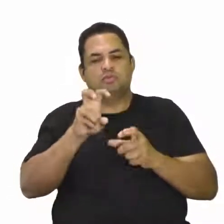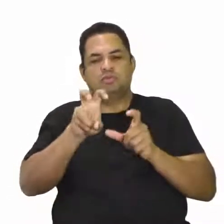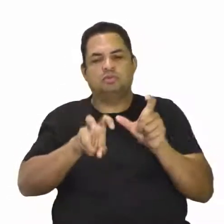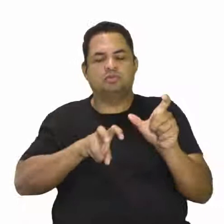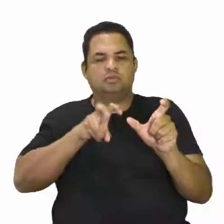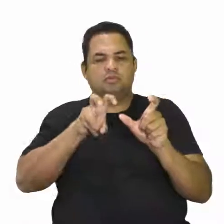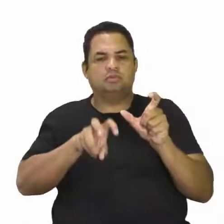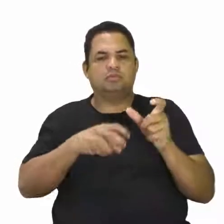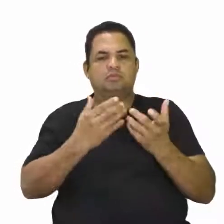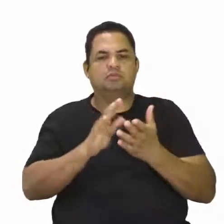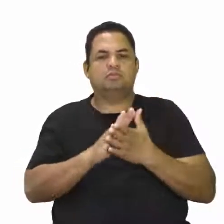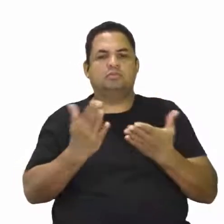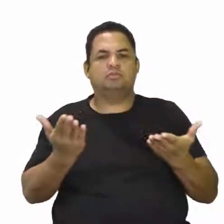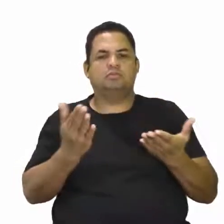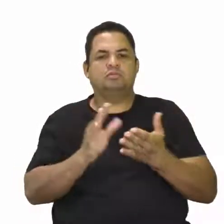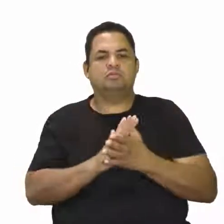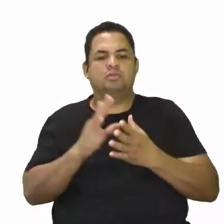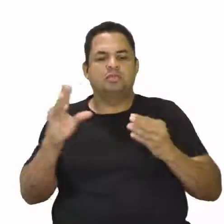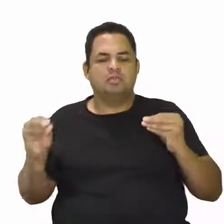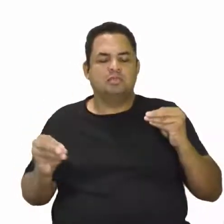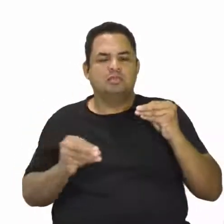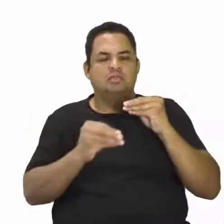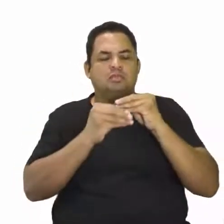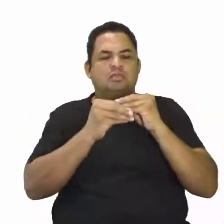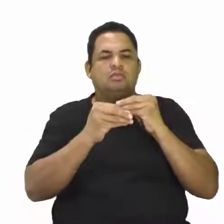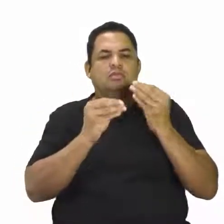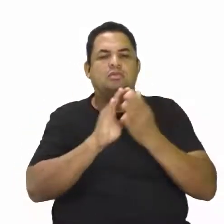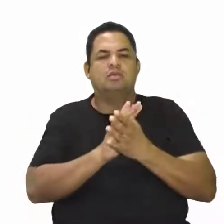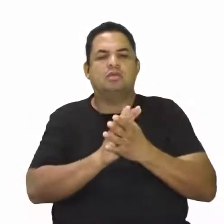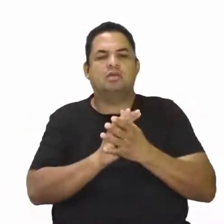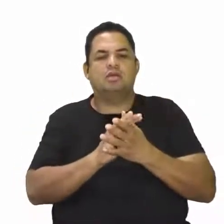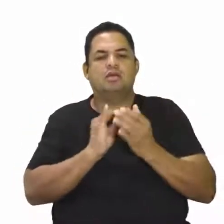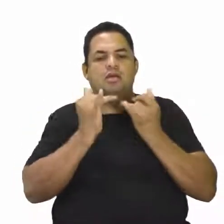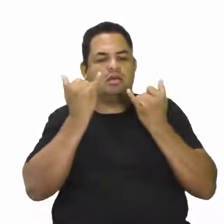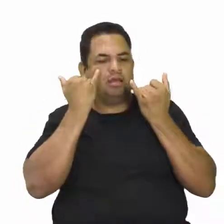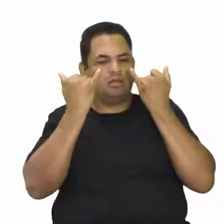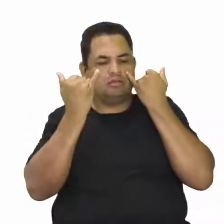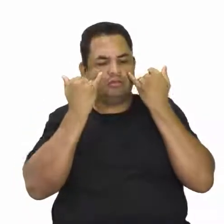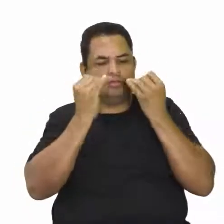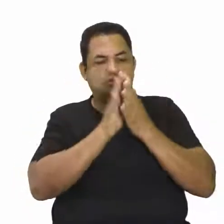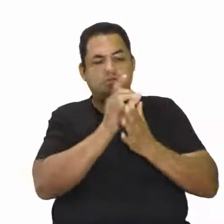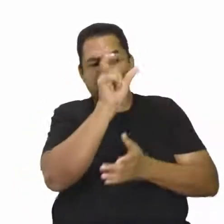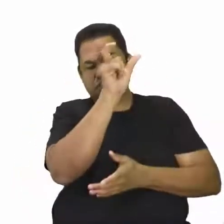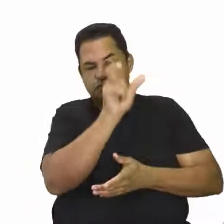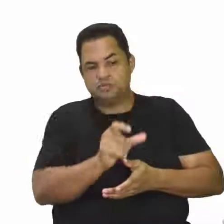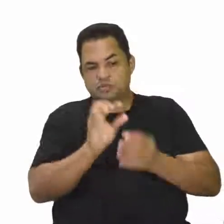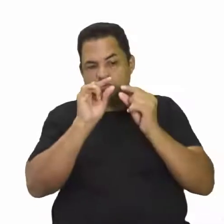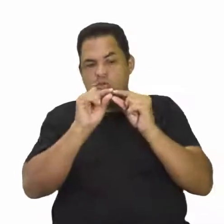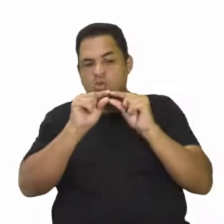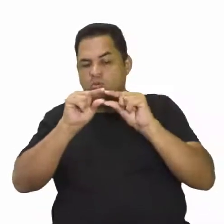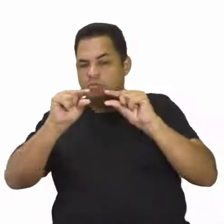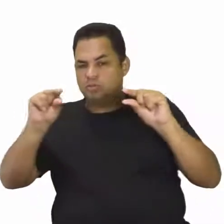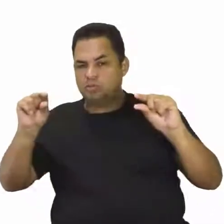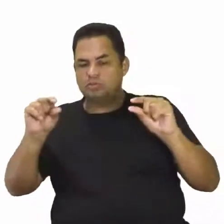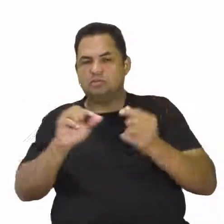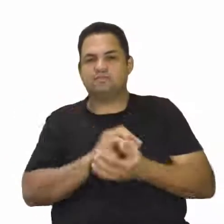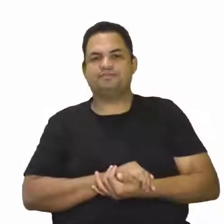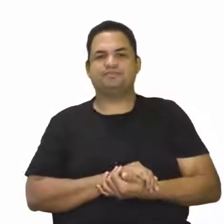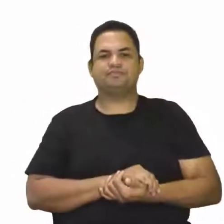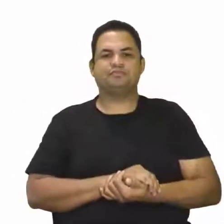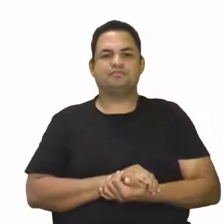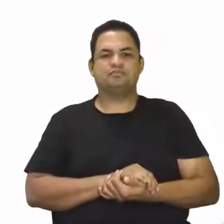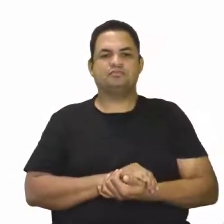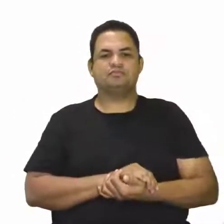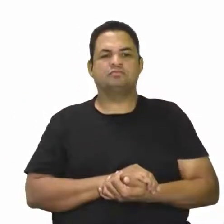O advérbio, ele vai completar a informação do sujeito ou do predicado. Isso. Danadinho esse rapaz,